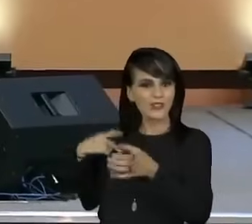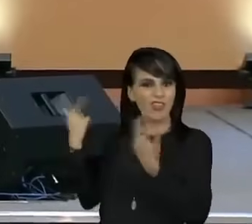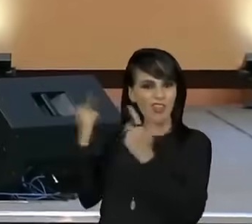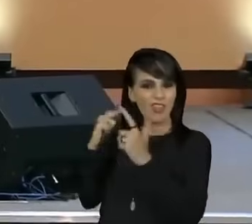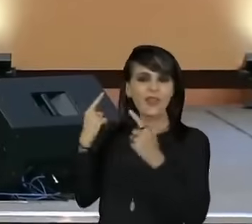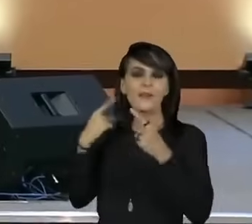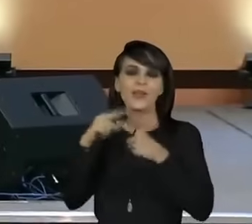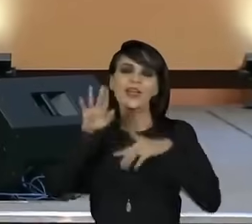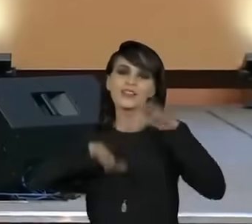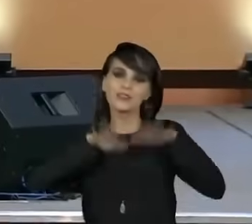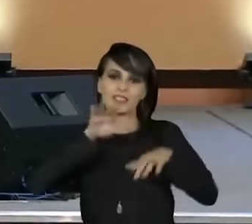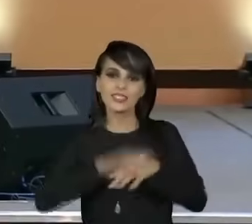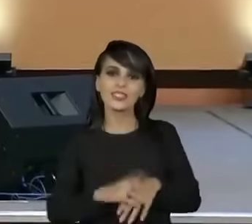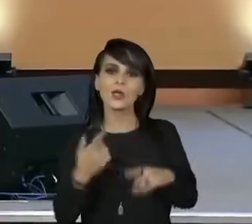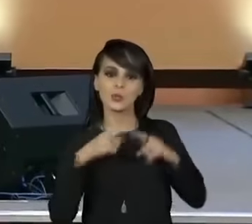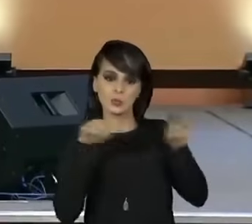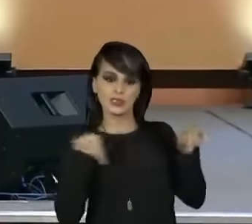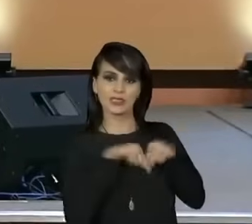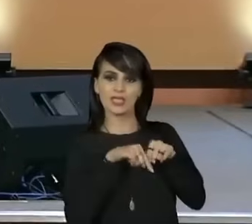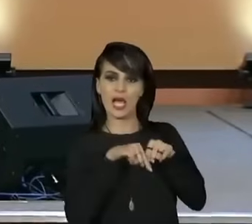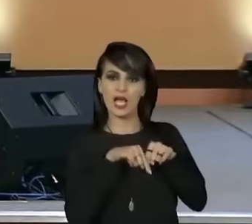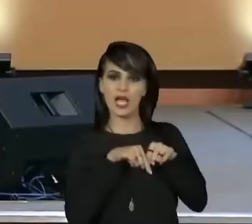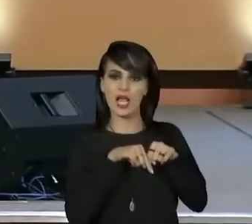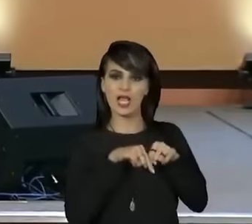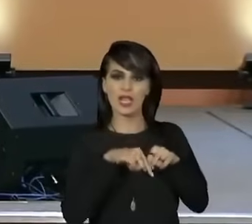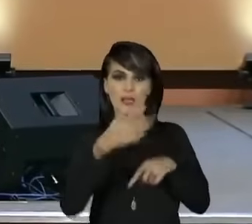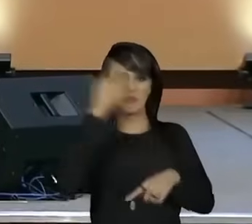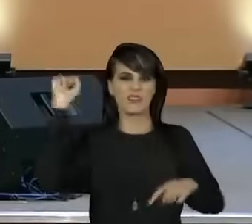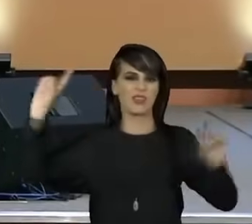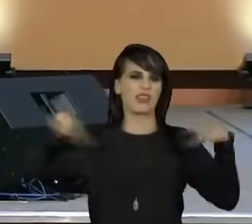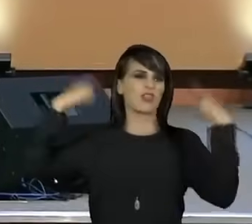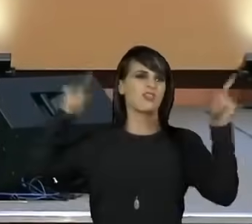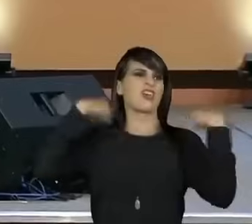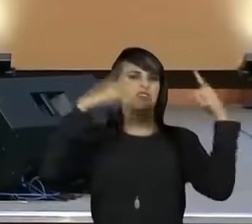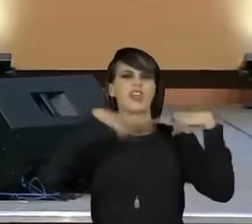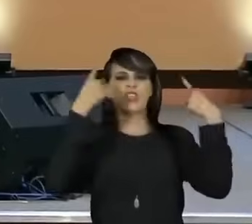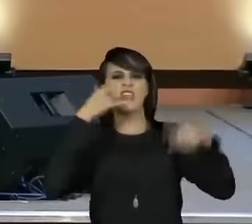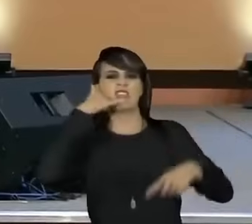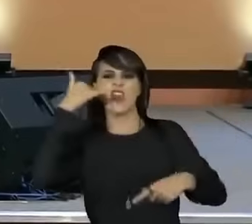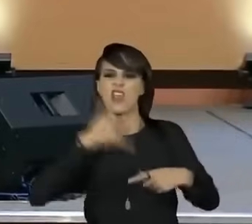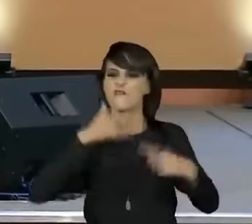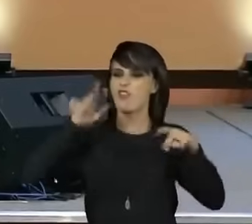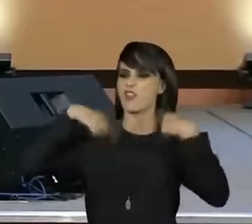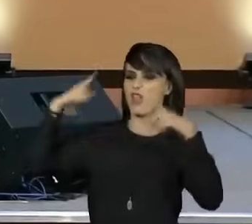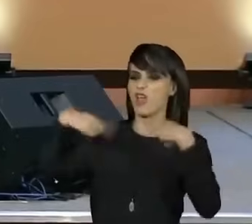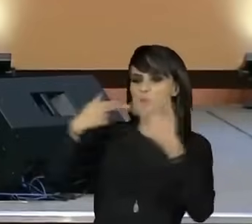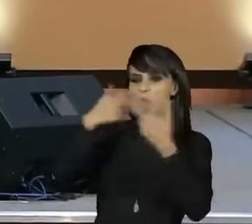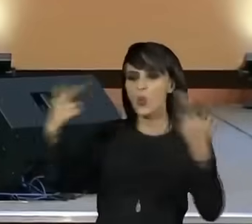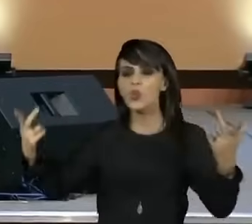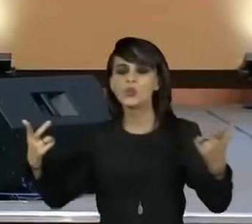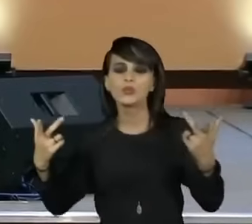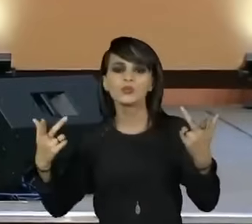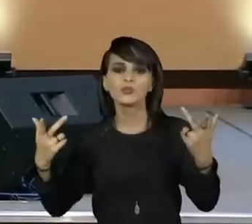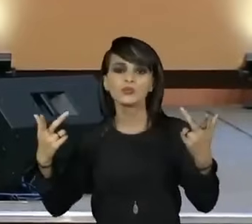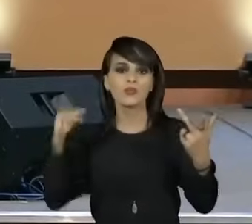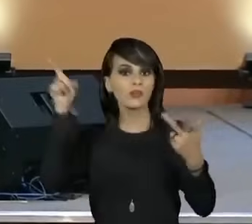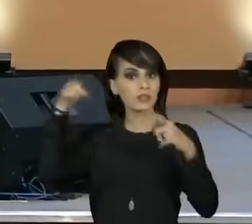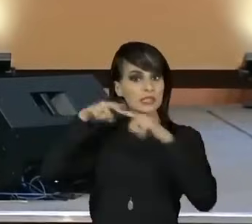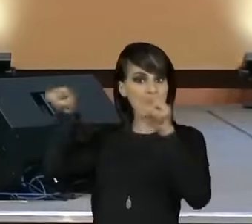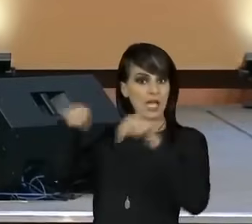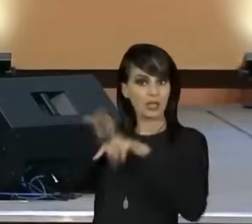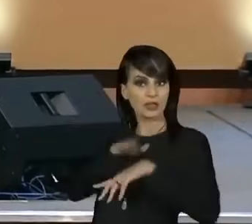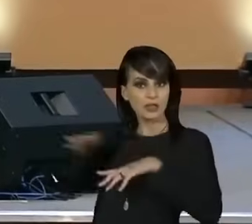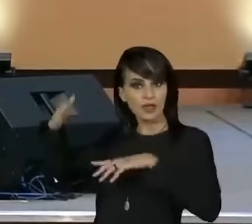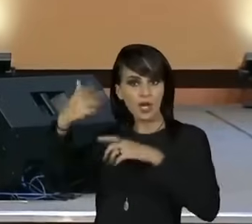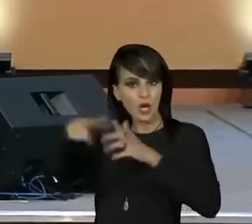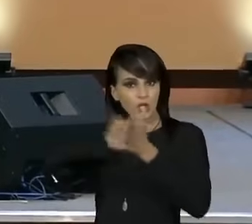quando eu tô na sala e tô tomando pressão de um lado e de outro e Nego um telefone e Nessas questões que eu me envolvo ali ó na sala ali antes de